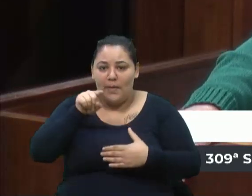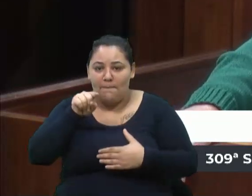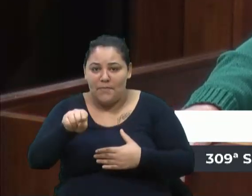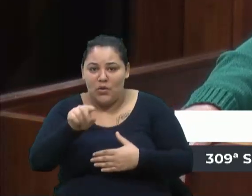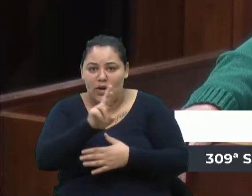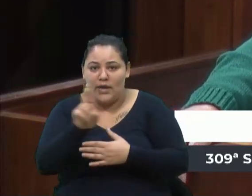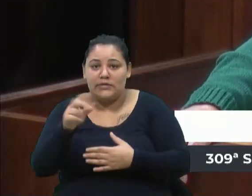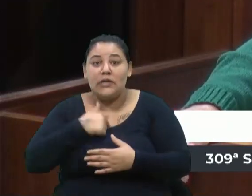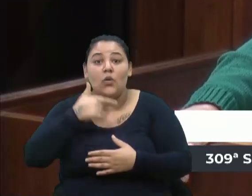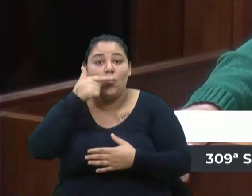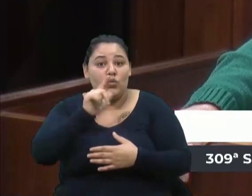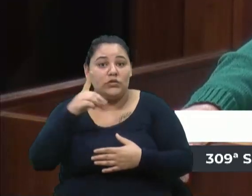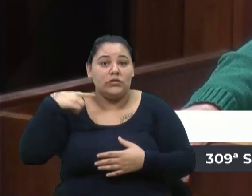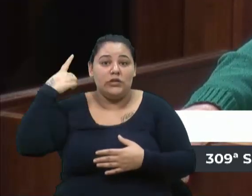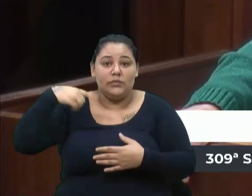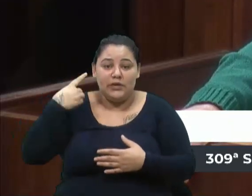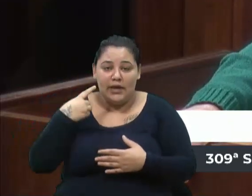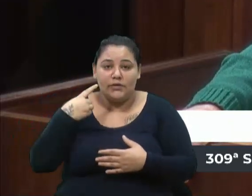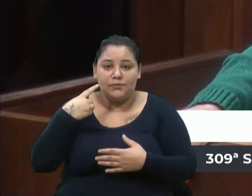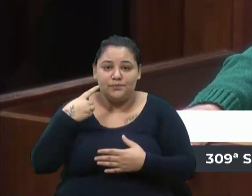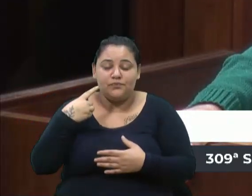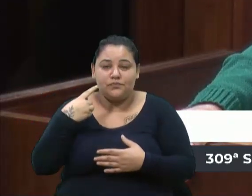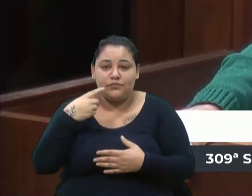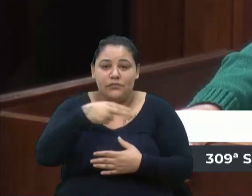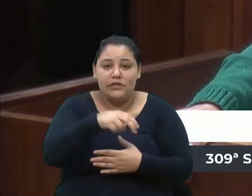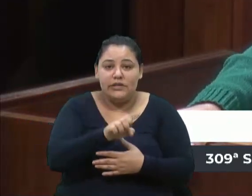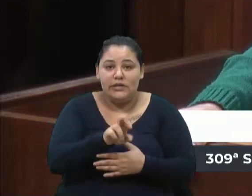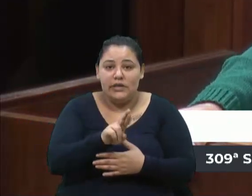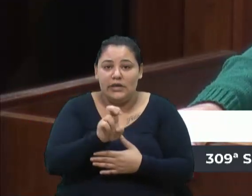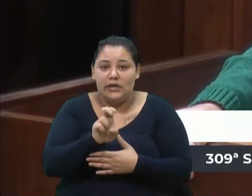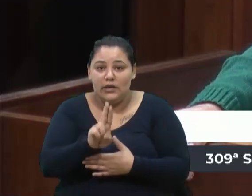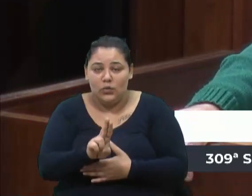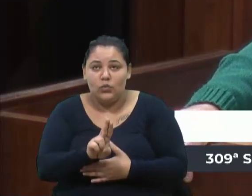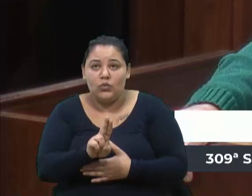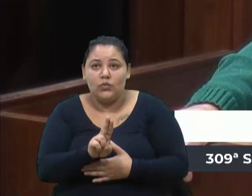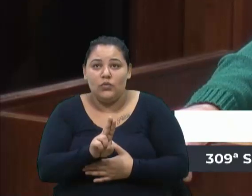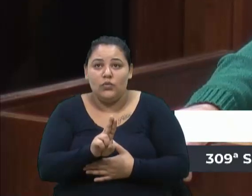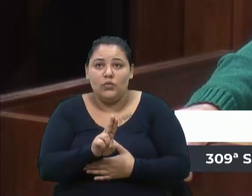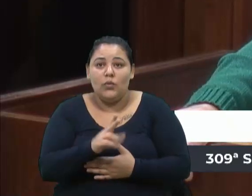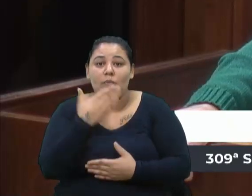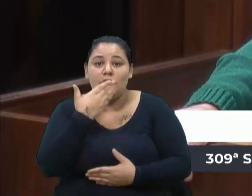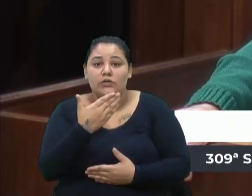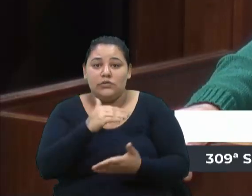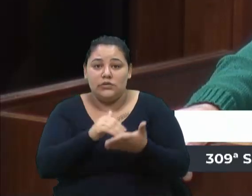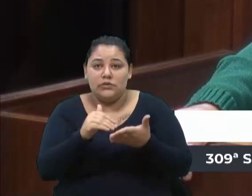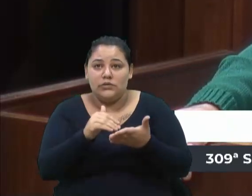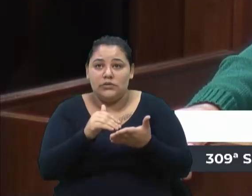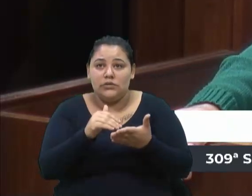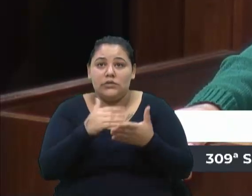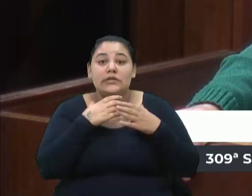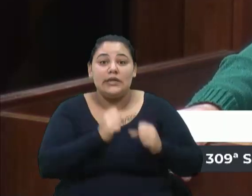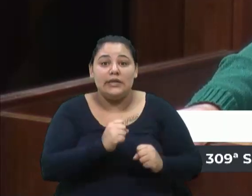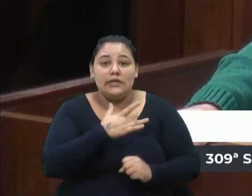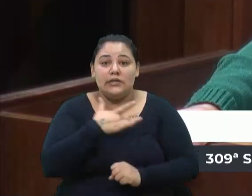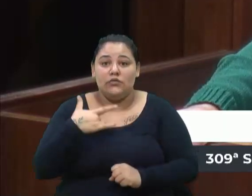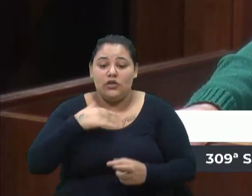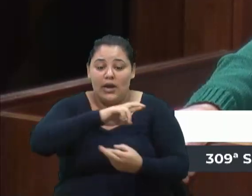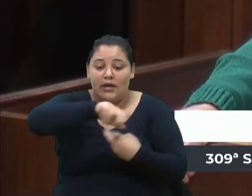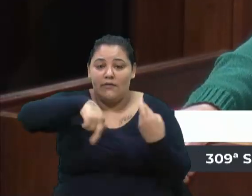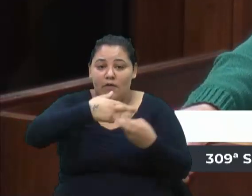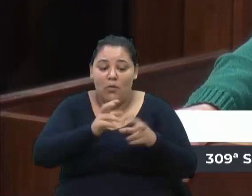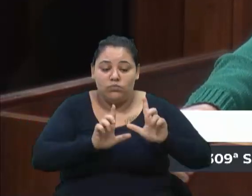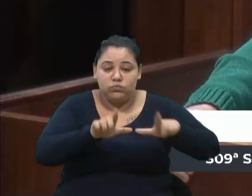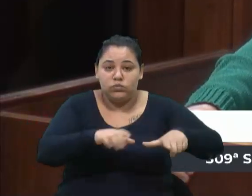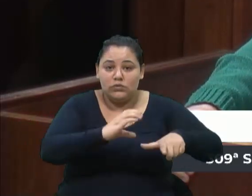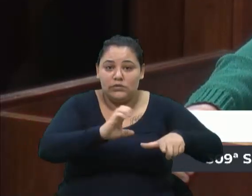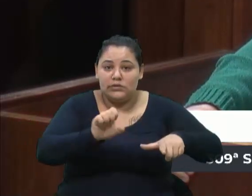com o deputado federal à época nele eu Crispim em 2022 a pedido da Secretaria de Saúde a reforma da sala do 6 E também